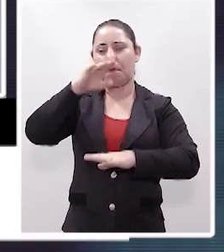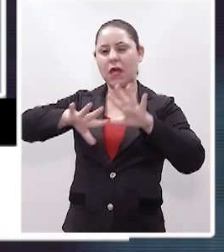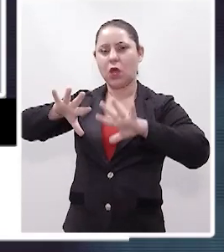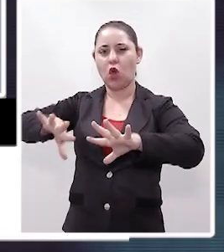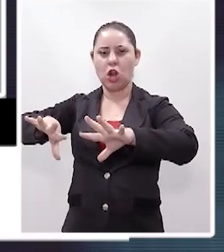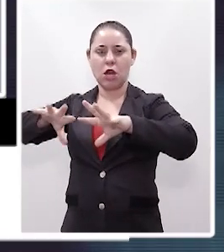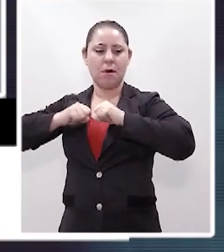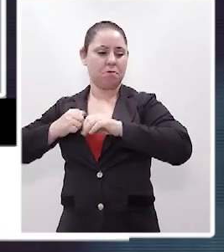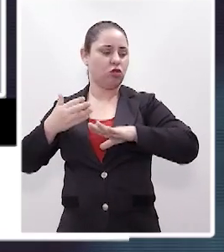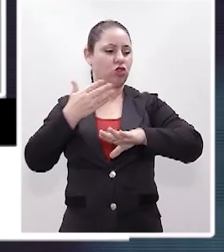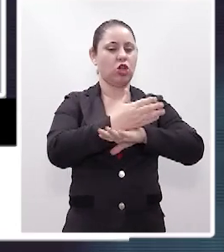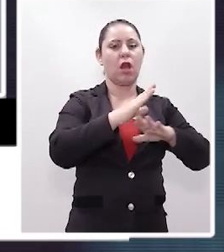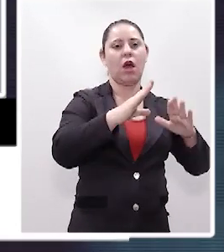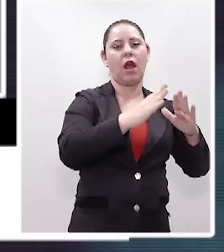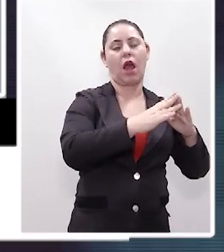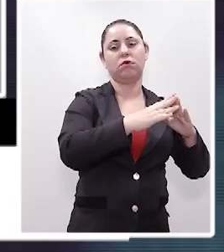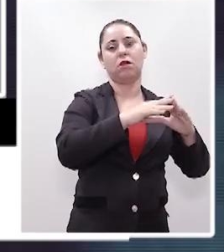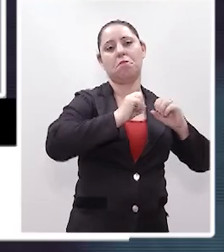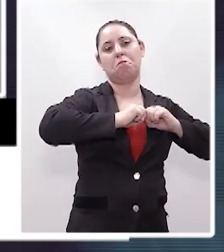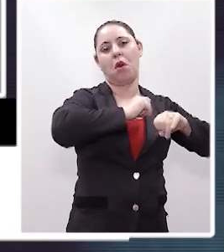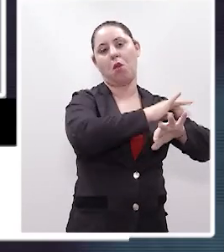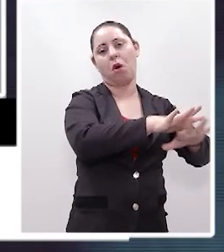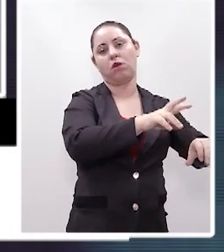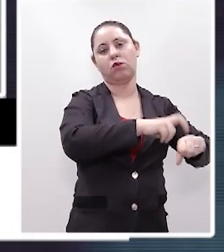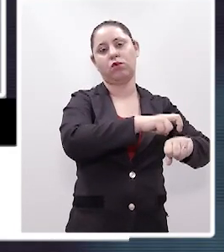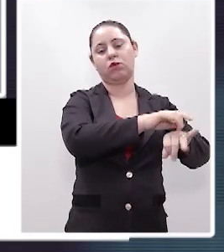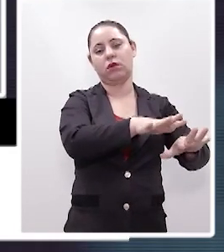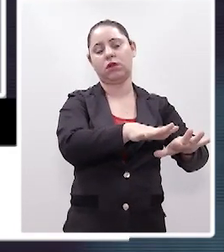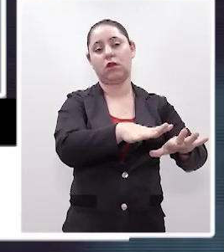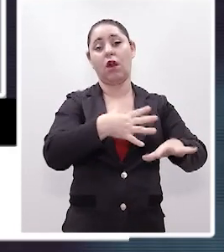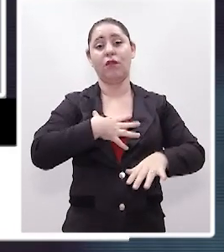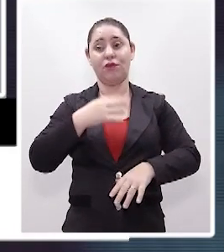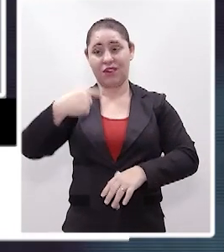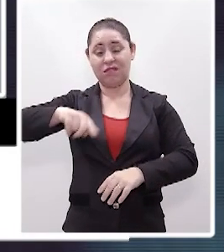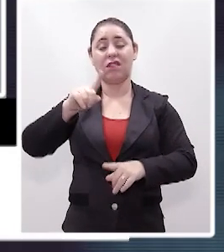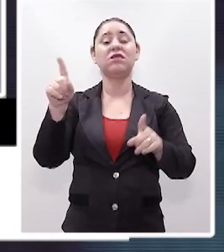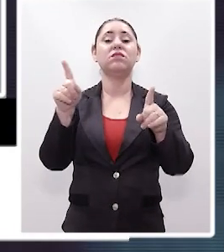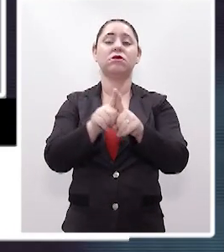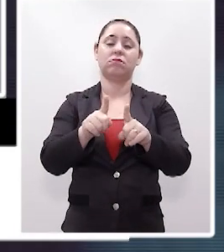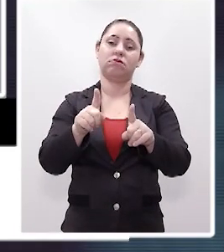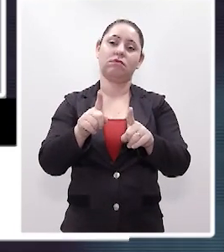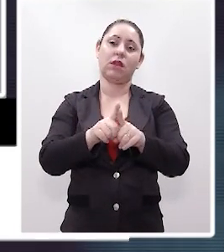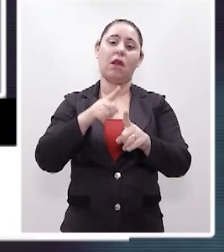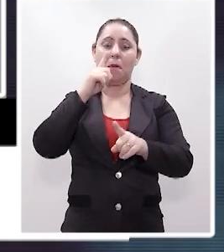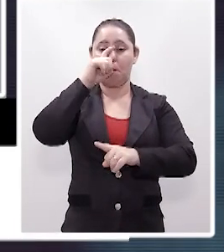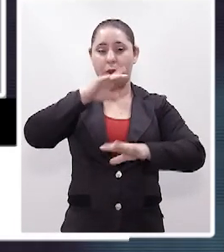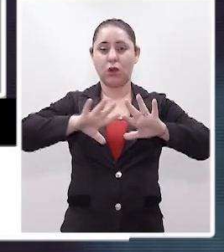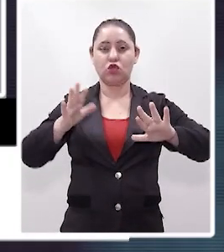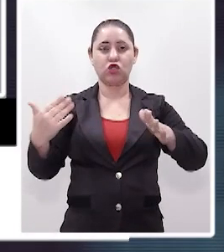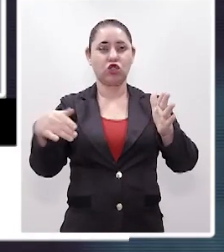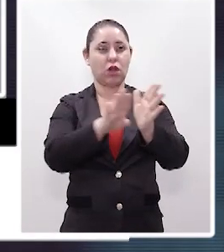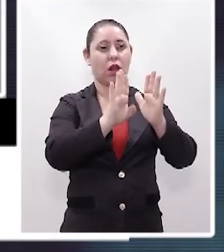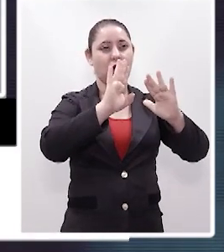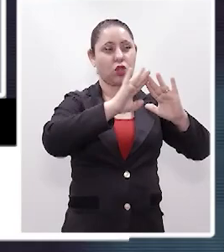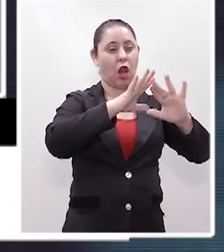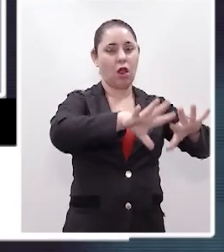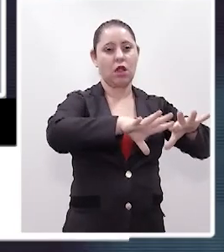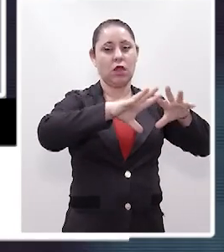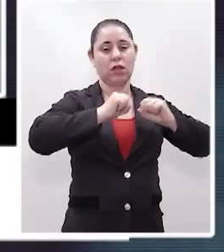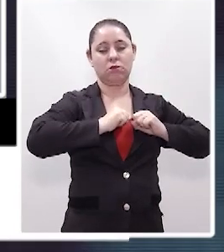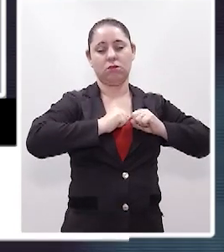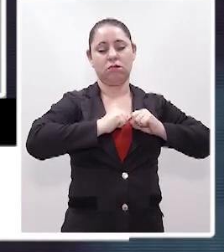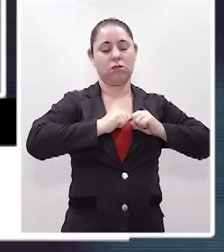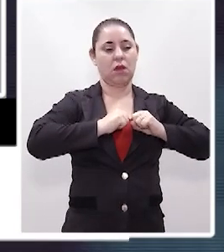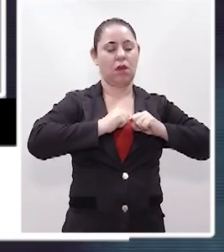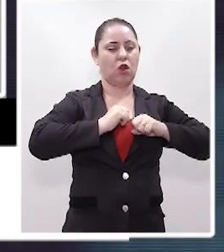esse risco. Assim como a Maritê disse, os nossos filhos também correm o risco de chegar até a escola, pegar, passar